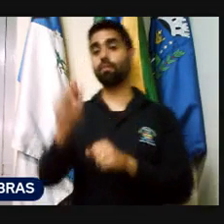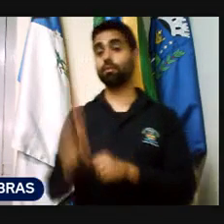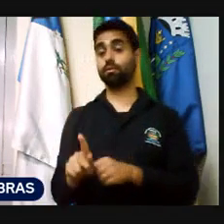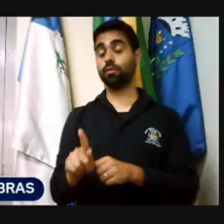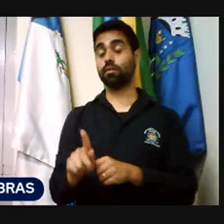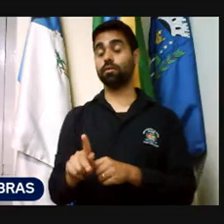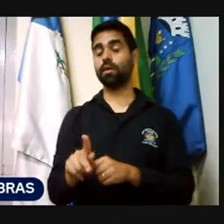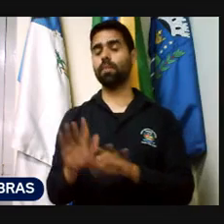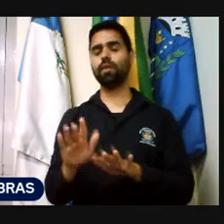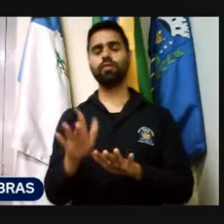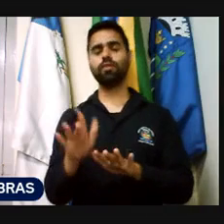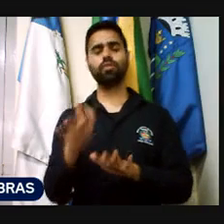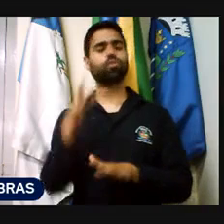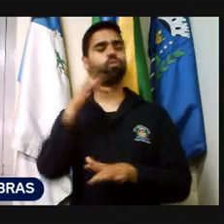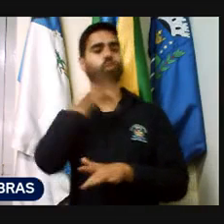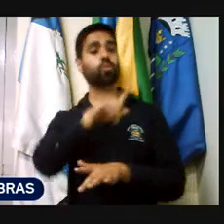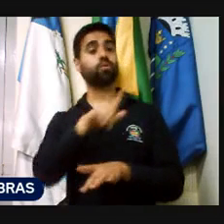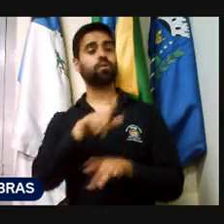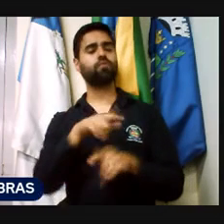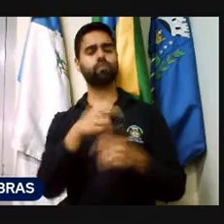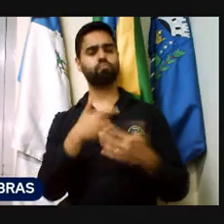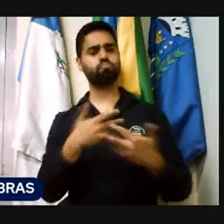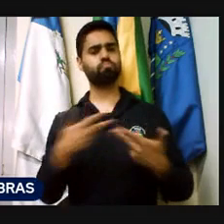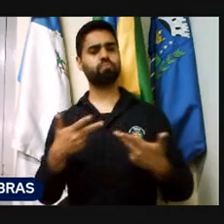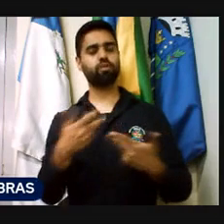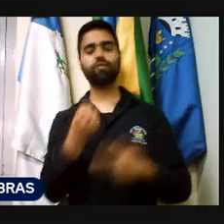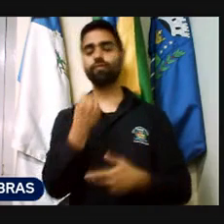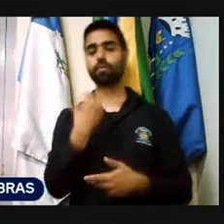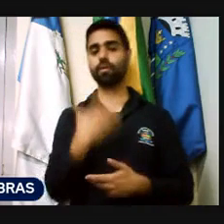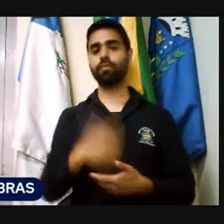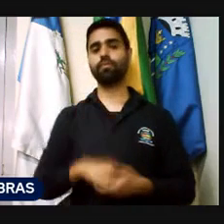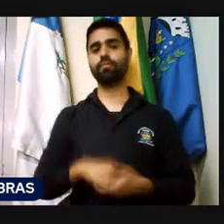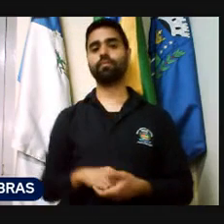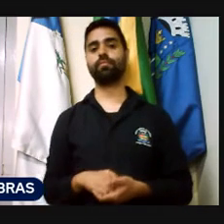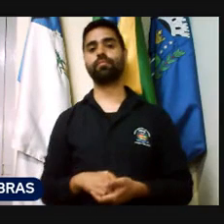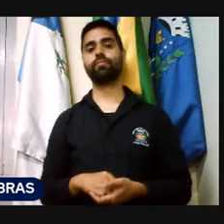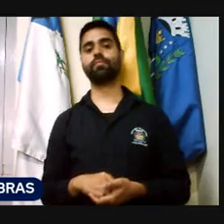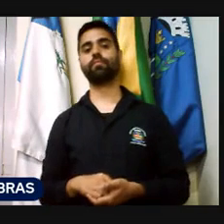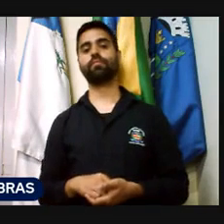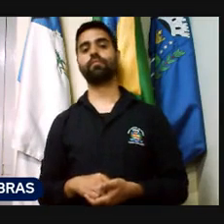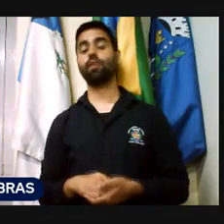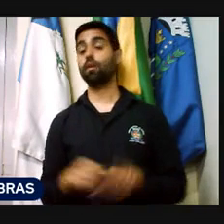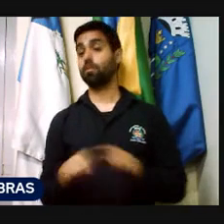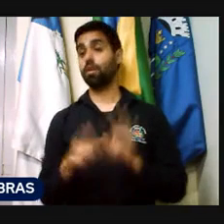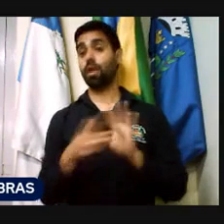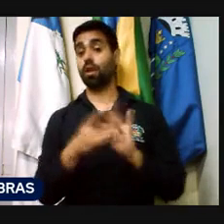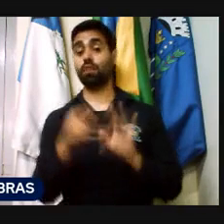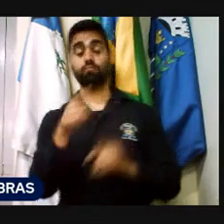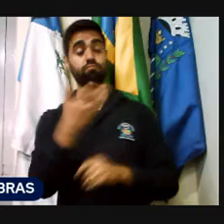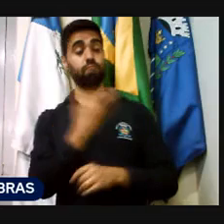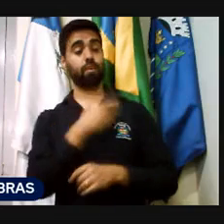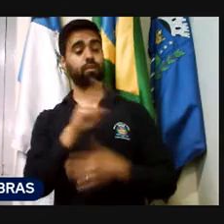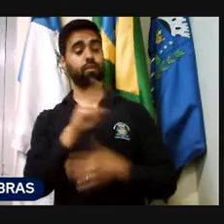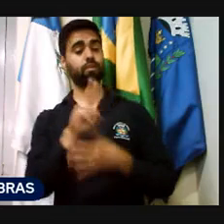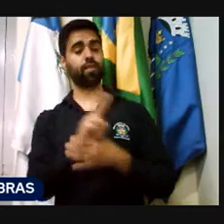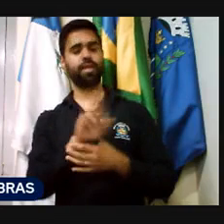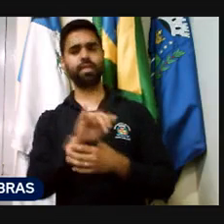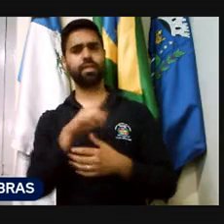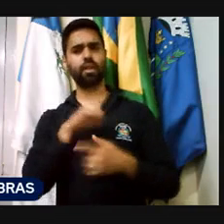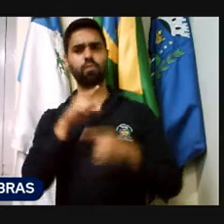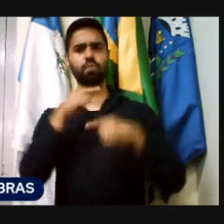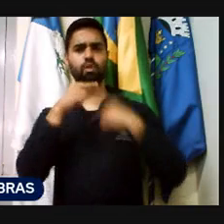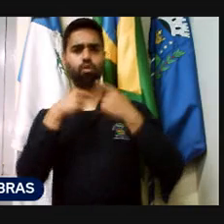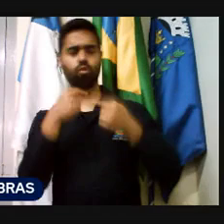e, graças a Deus, tudo correu da melhor maneira possível. Quero deixar também aberto aqui a todos os nossos amigos valencianos, quem tiver alguma